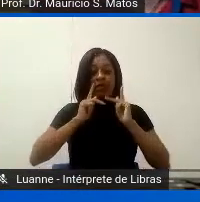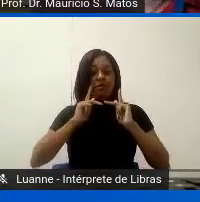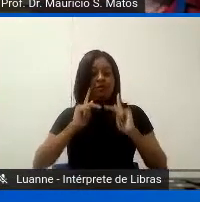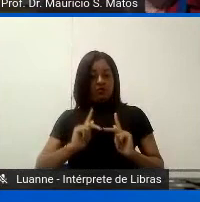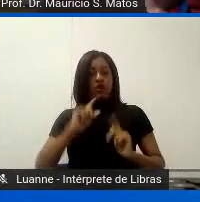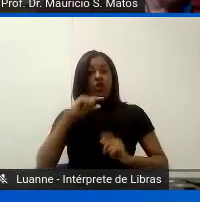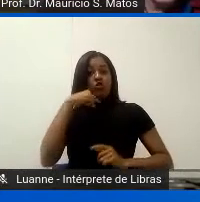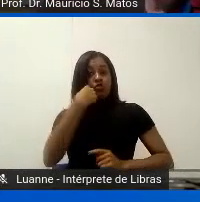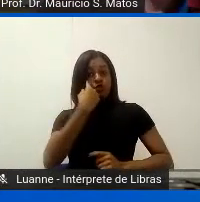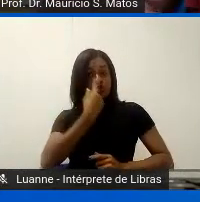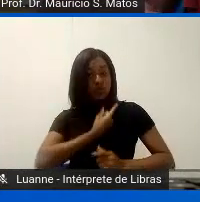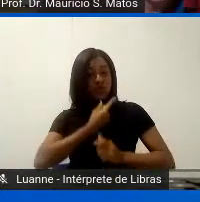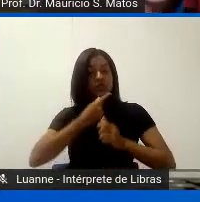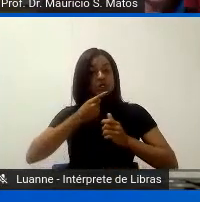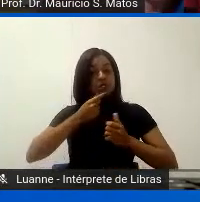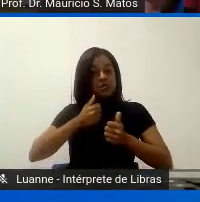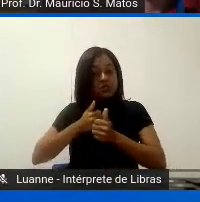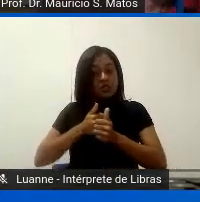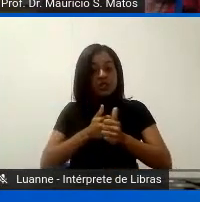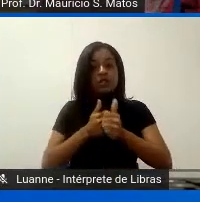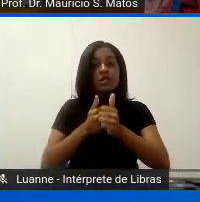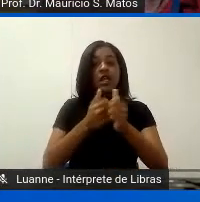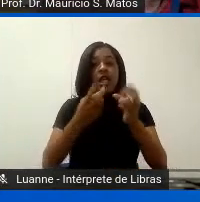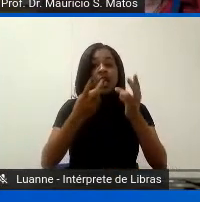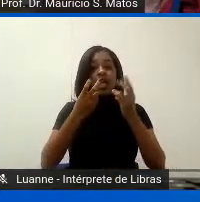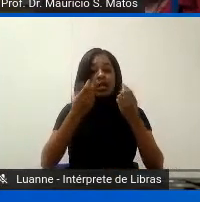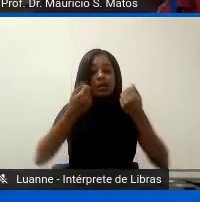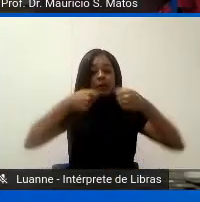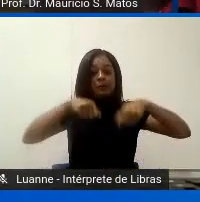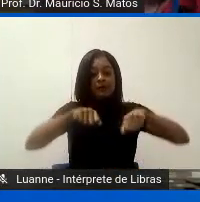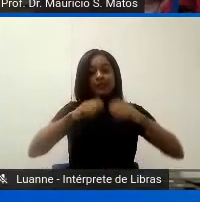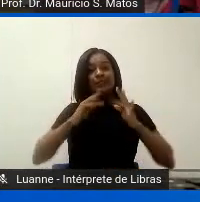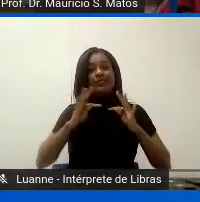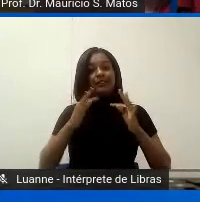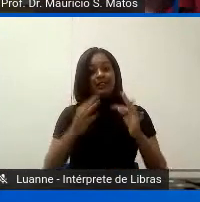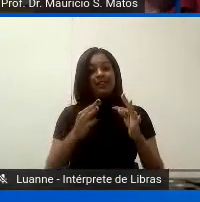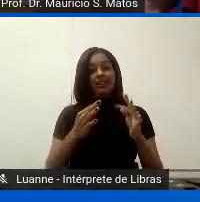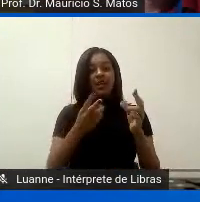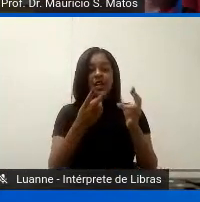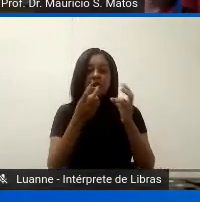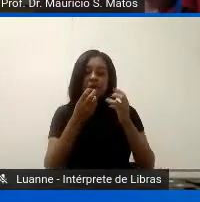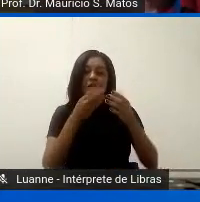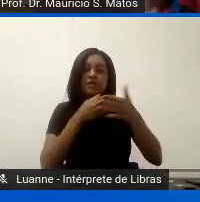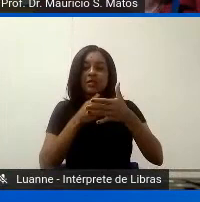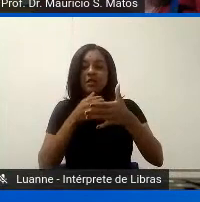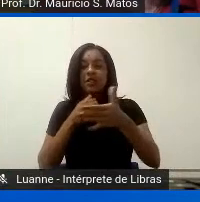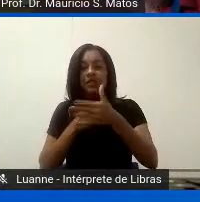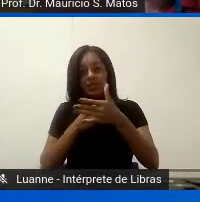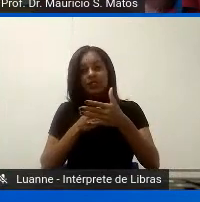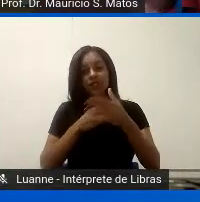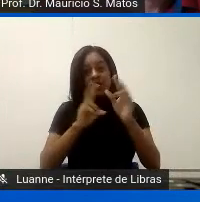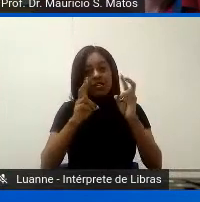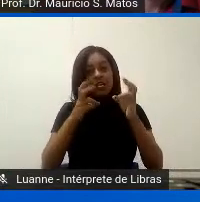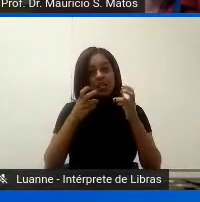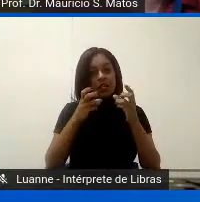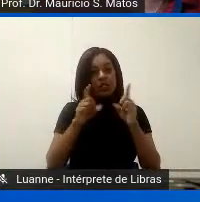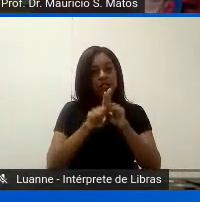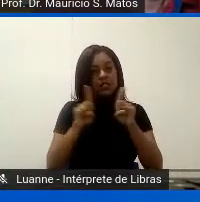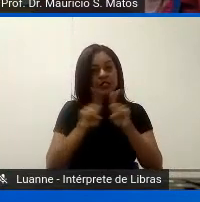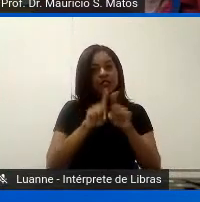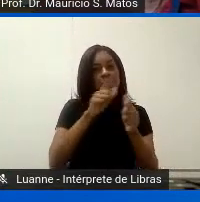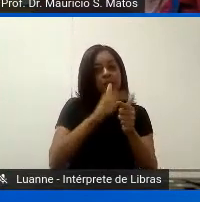né a gente reconhecer né possibilidades da tecnologia reconhecer seus limites reconhecer também os seus problemas